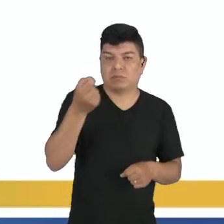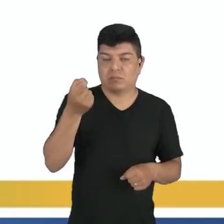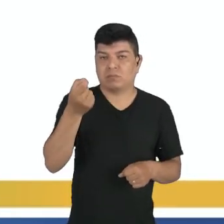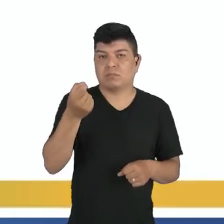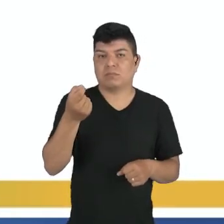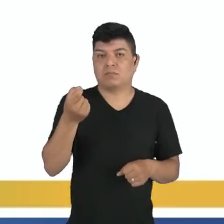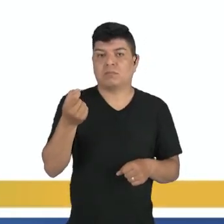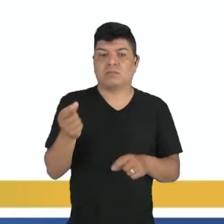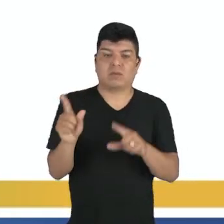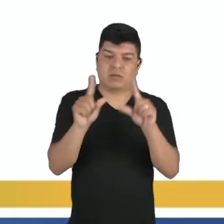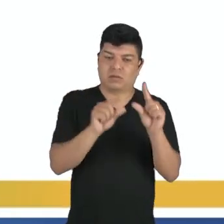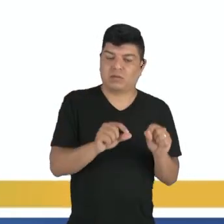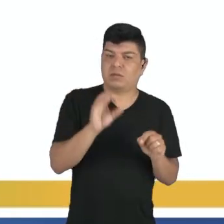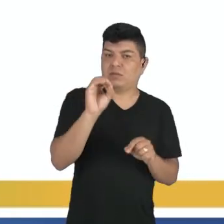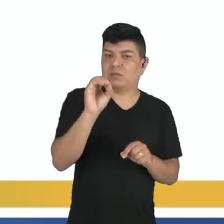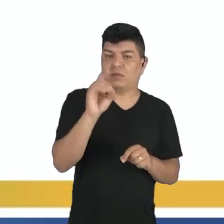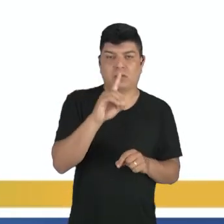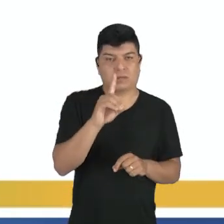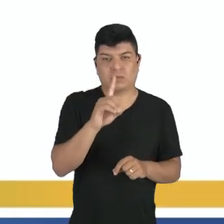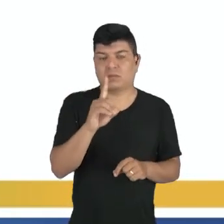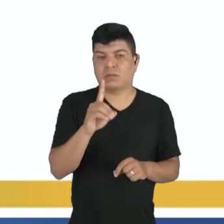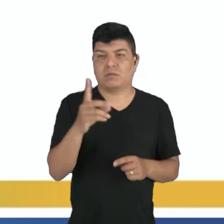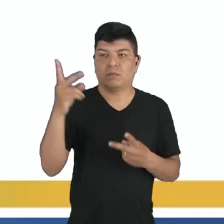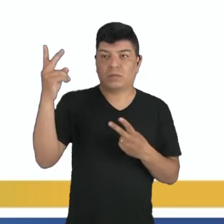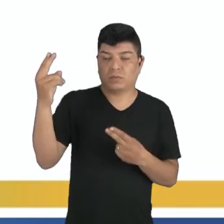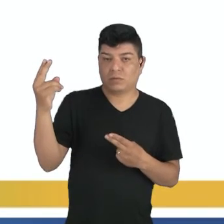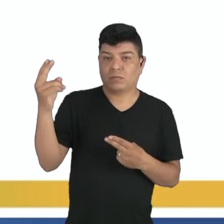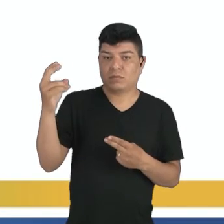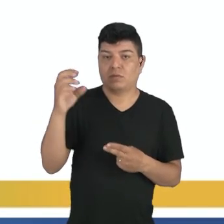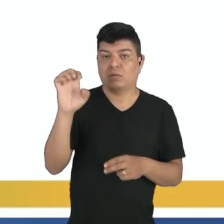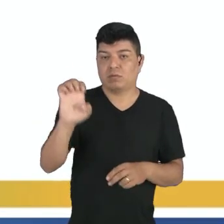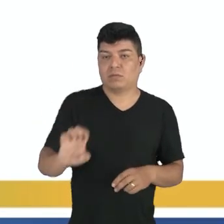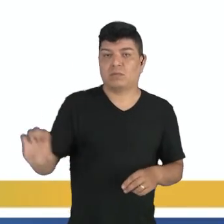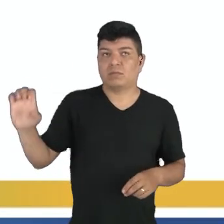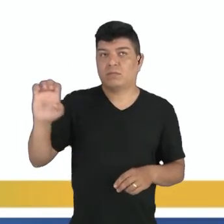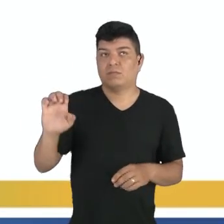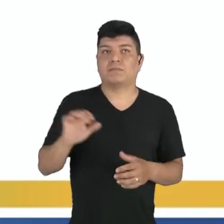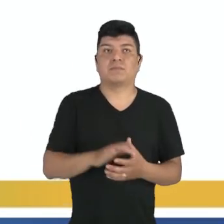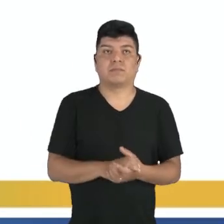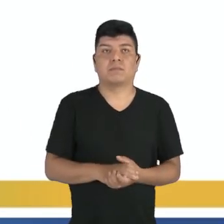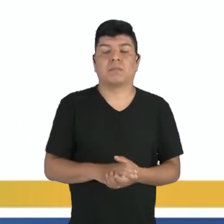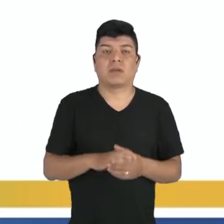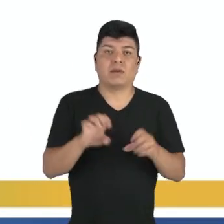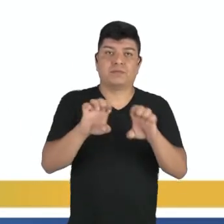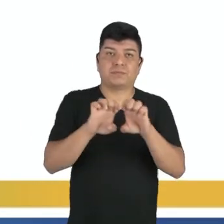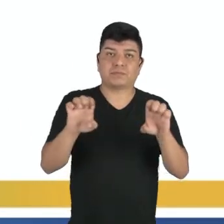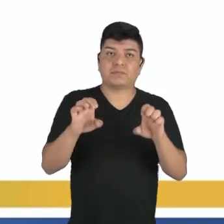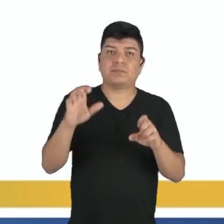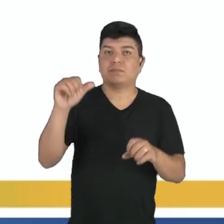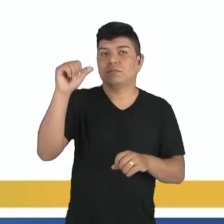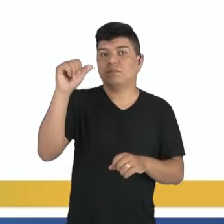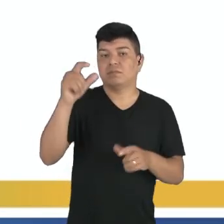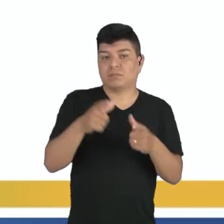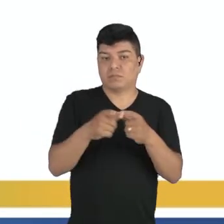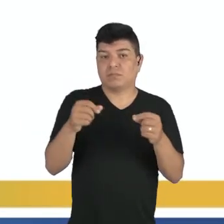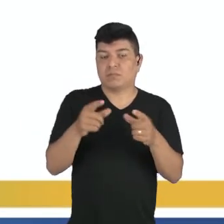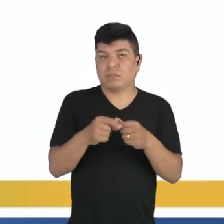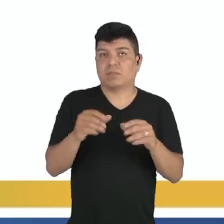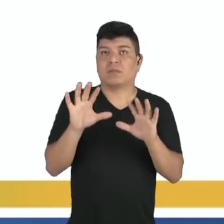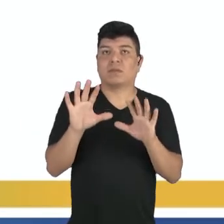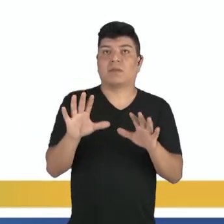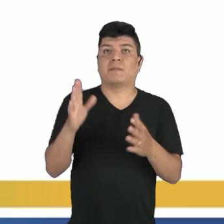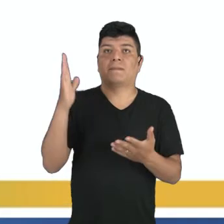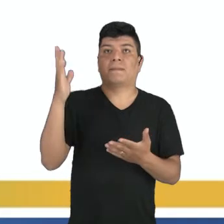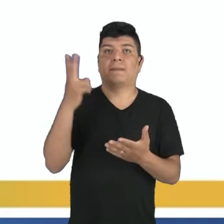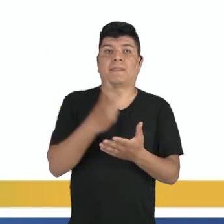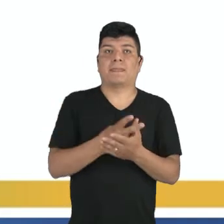abaixo de zero como aconteceu no continente europeu que eu mostrei para vocês e da população asiática ela tende a